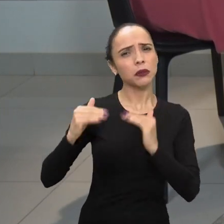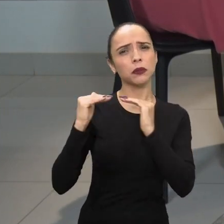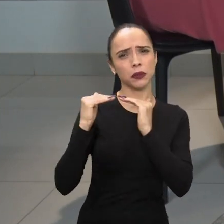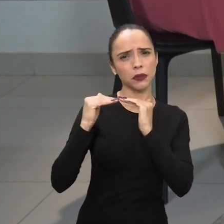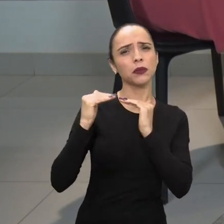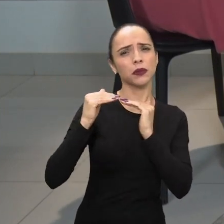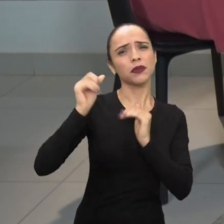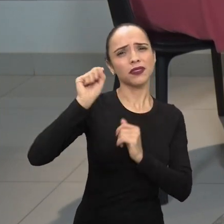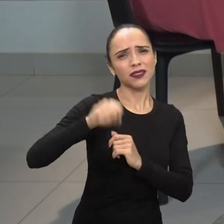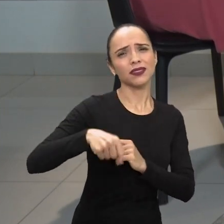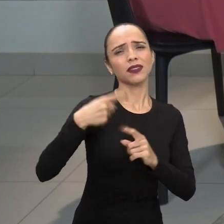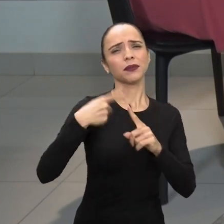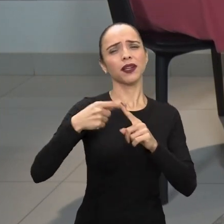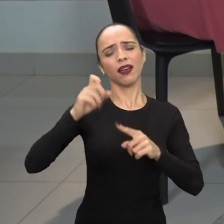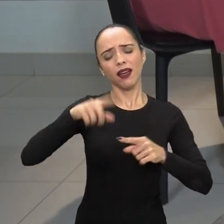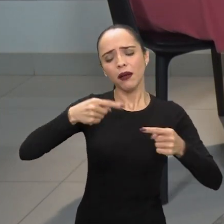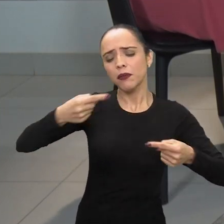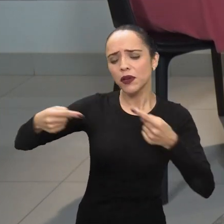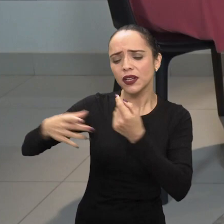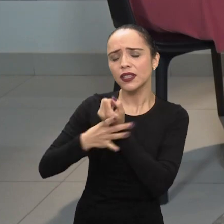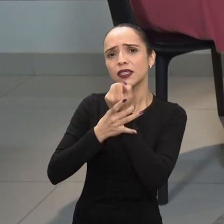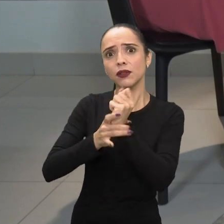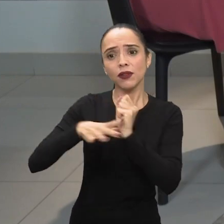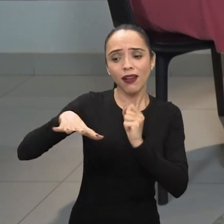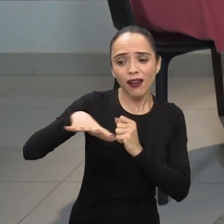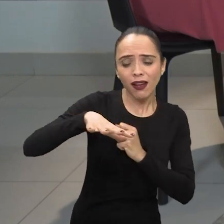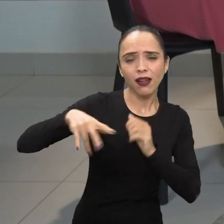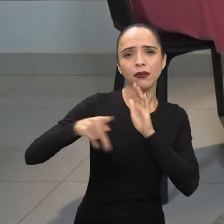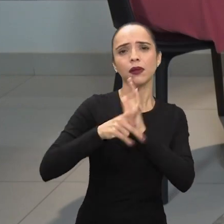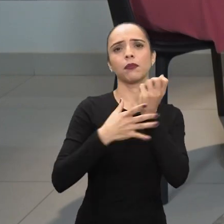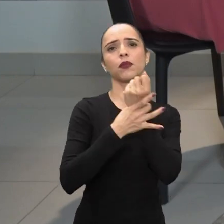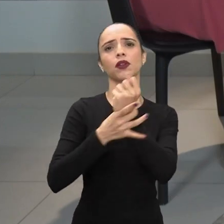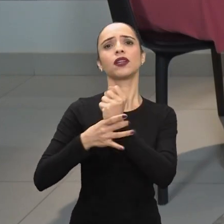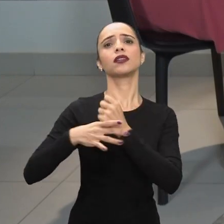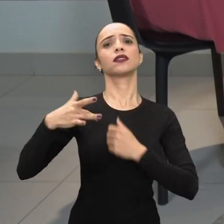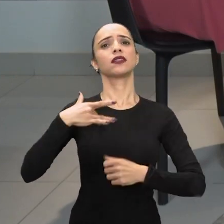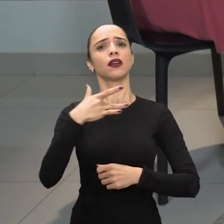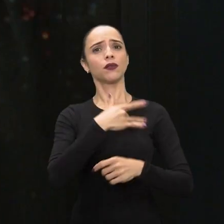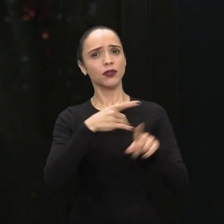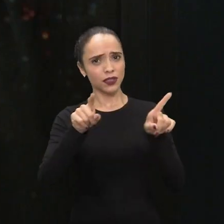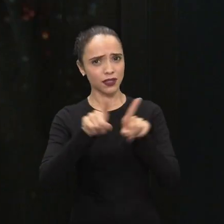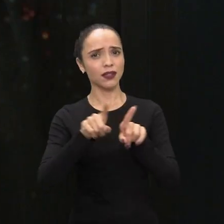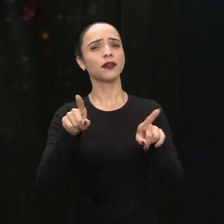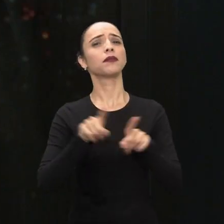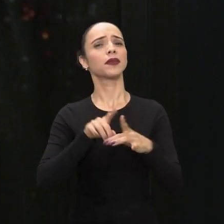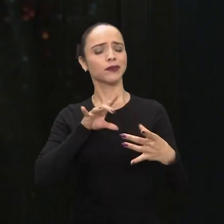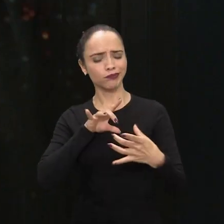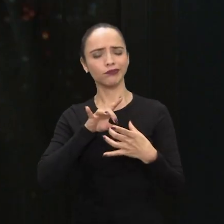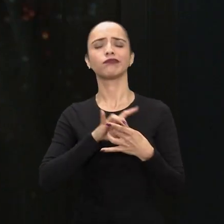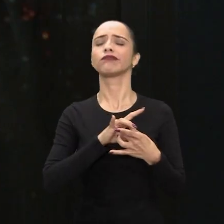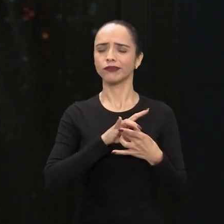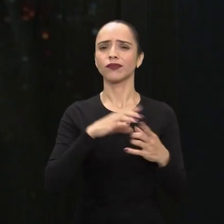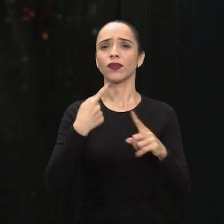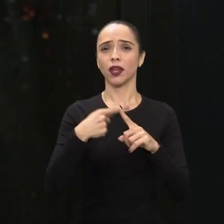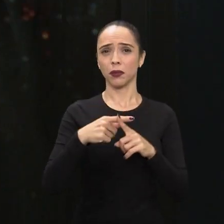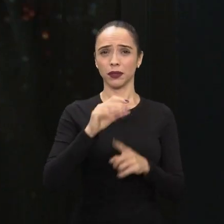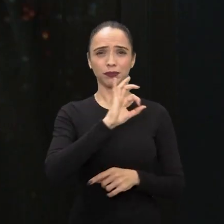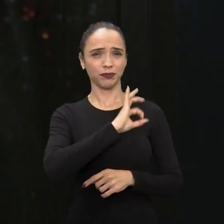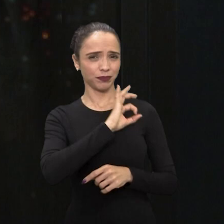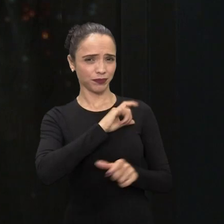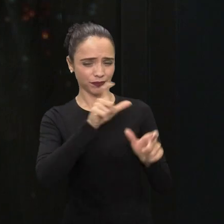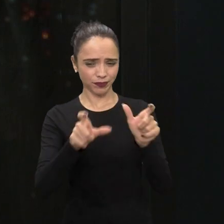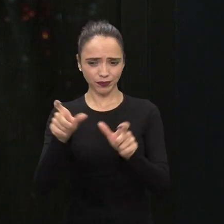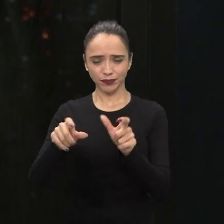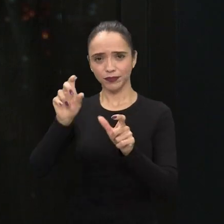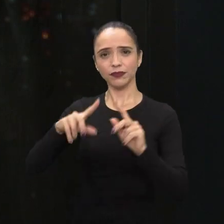tem que ser linkado essa política de segurança com a própria política de saúde é os policiais são pessoas são